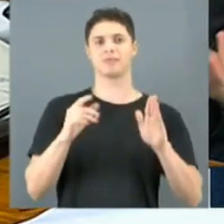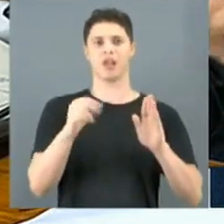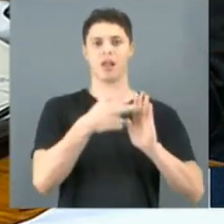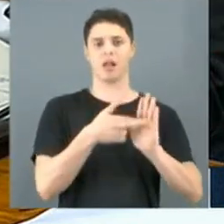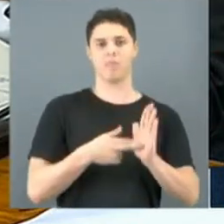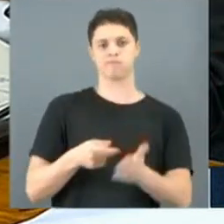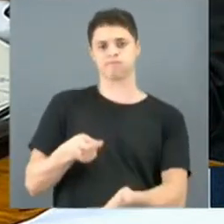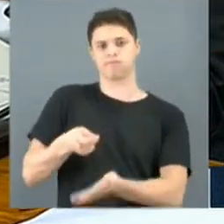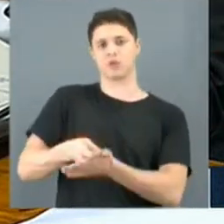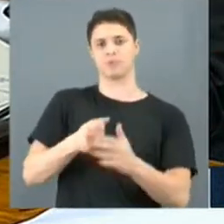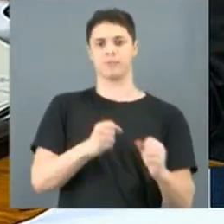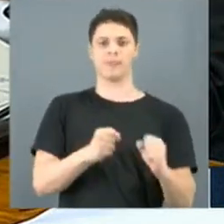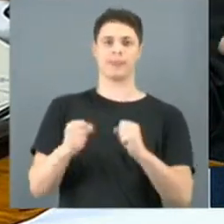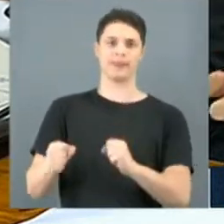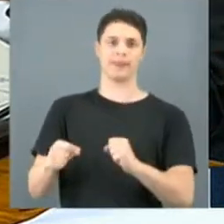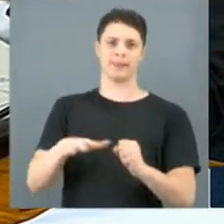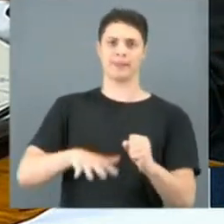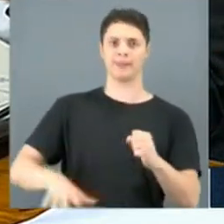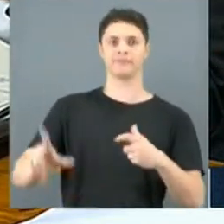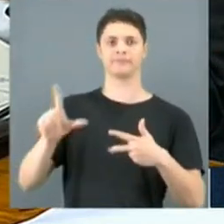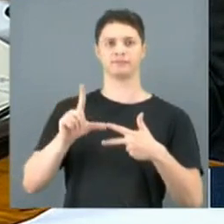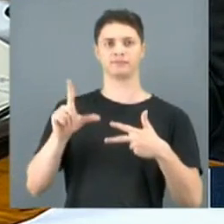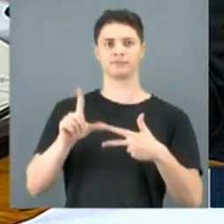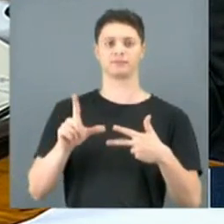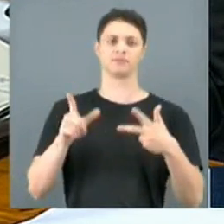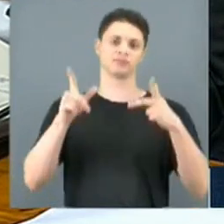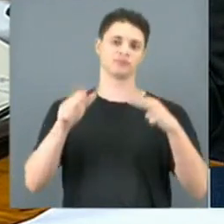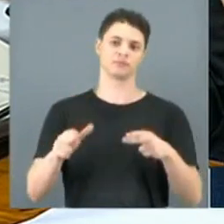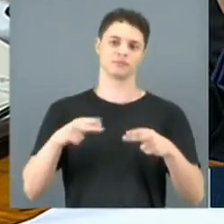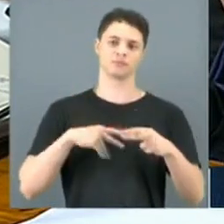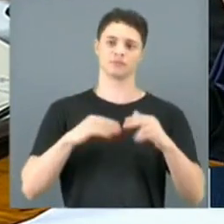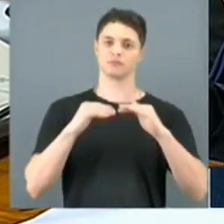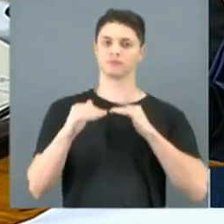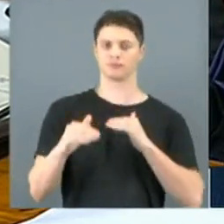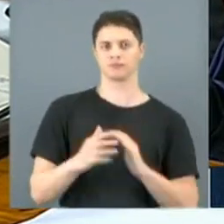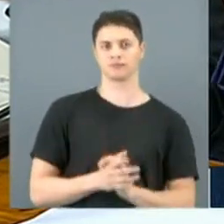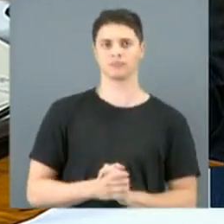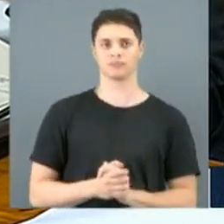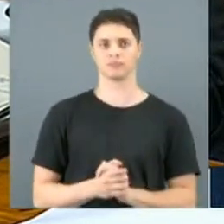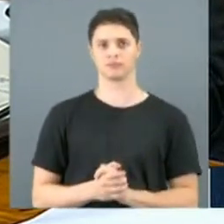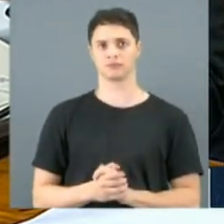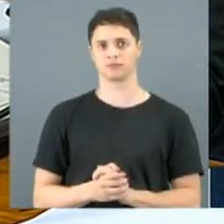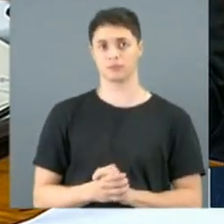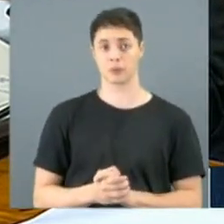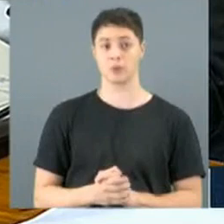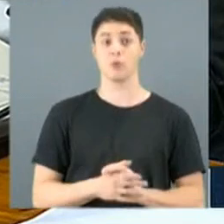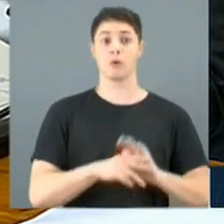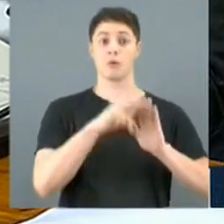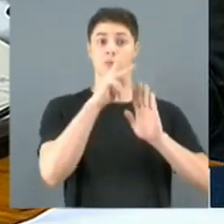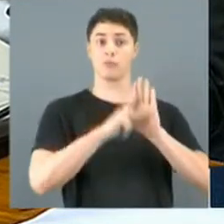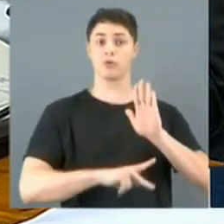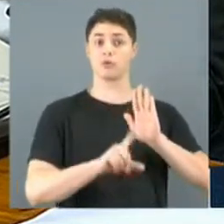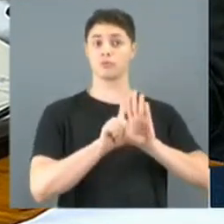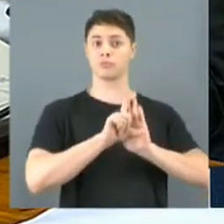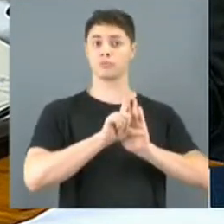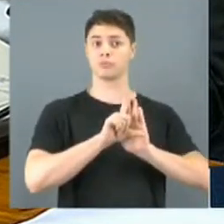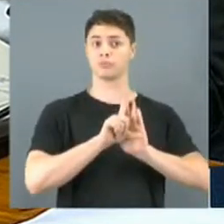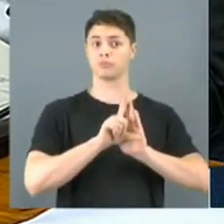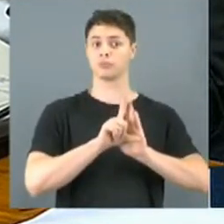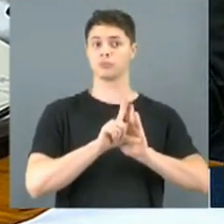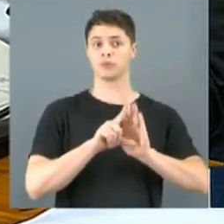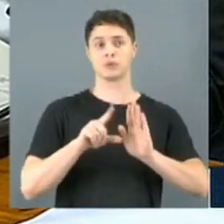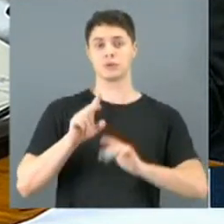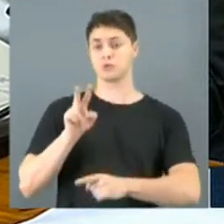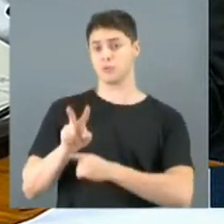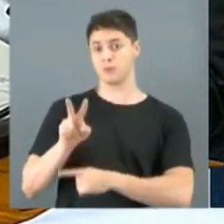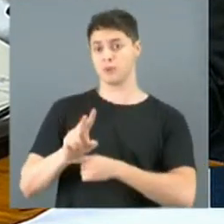abusar de um poder que está sendo conferido pelo Poder Legislativo, da mesma maneira, o projeto de lei não protege 15 os